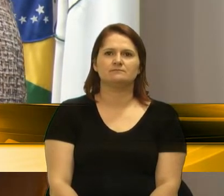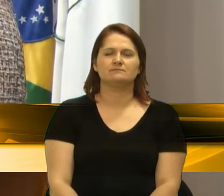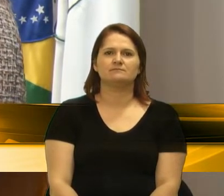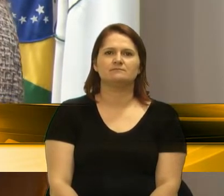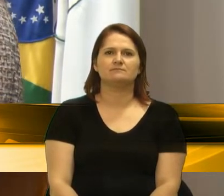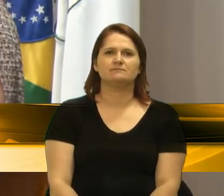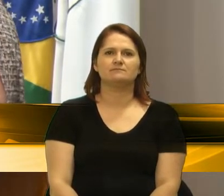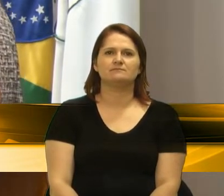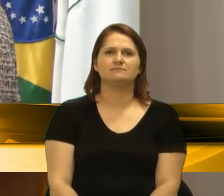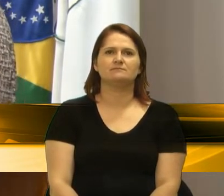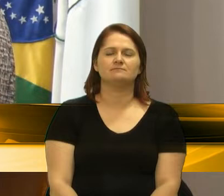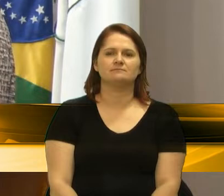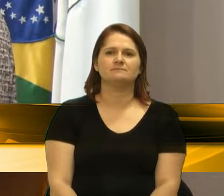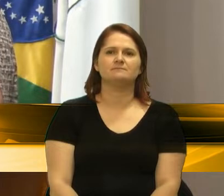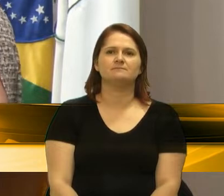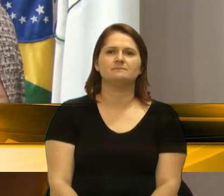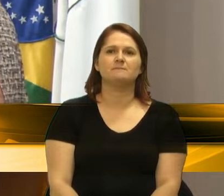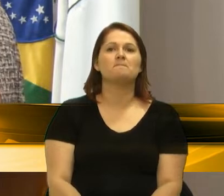Vejam bem,